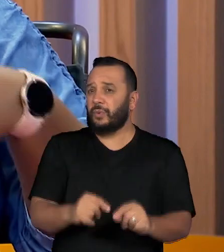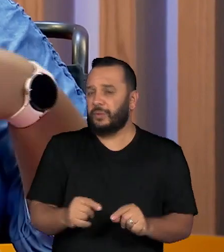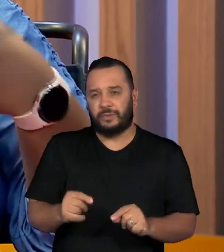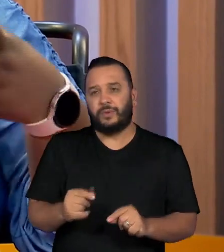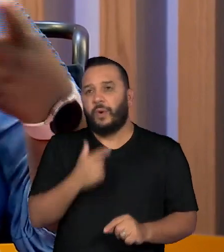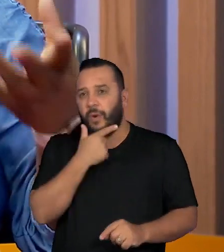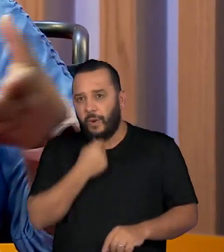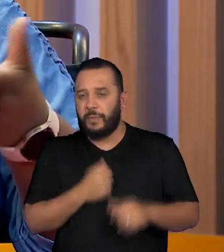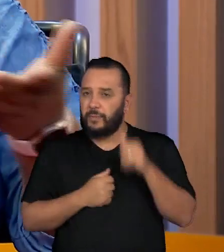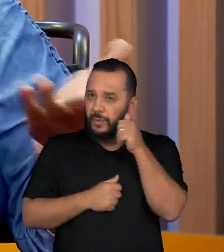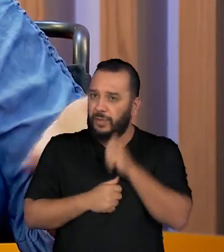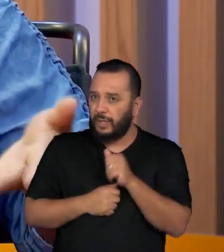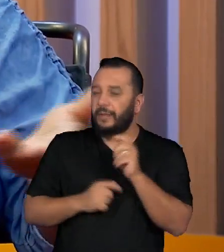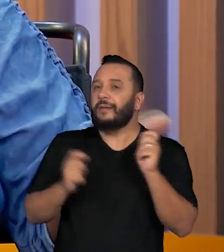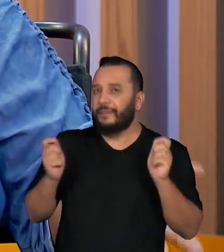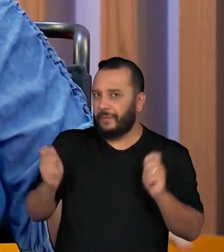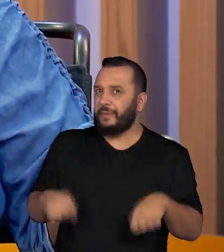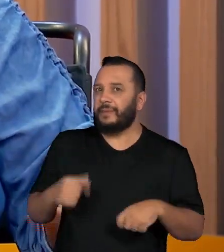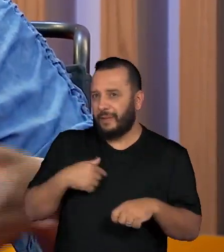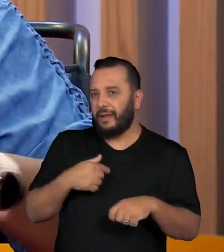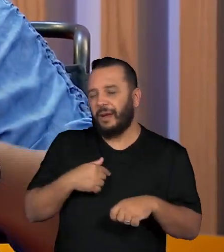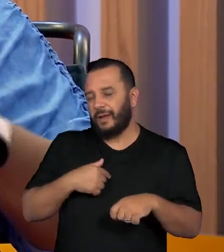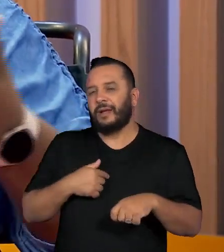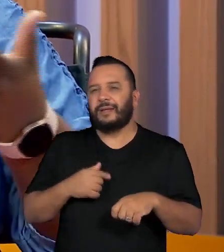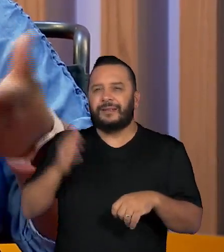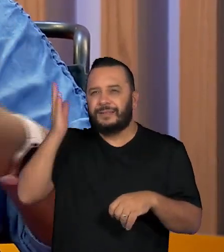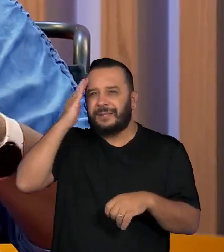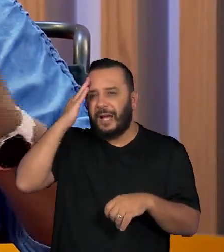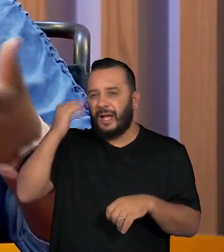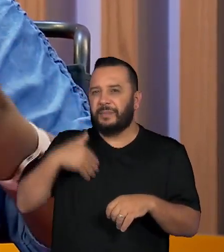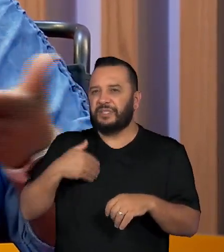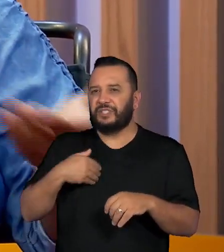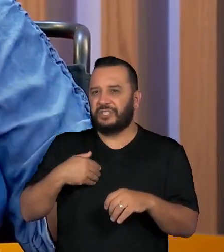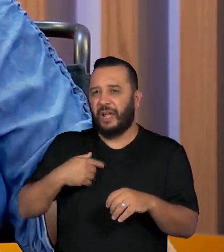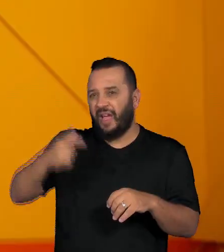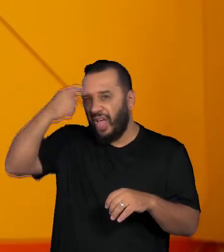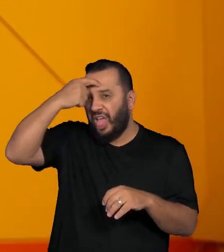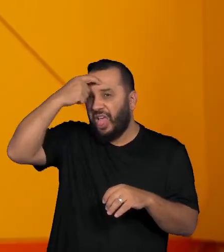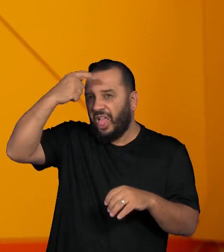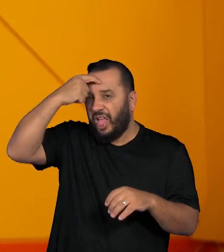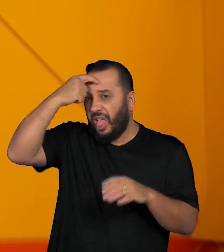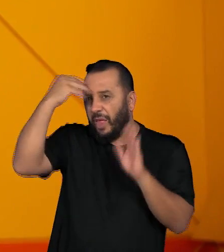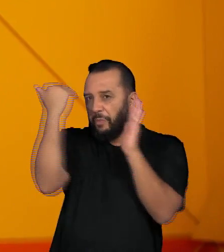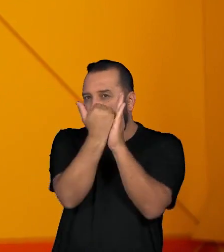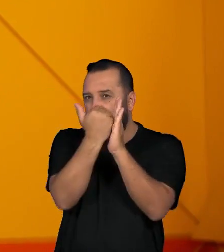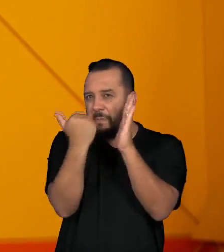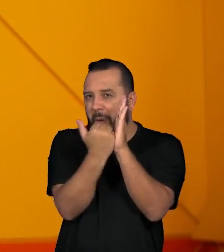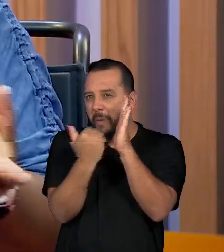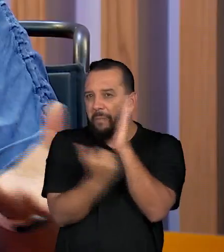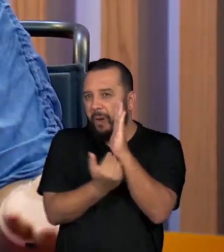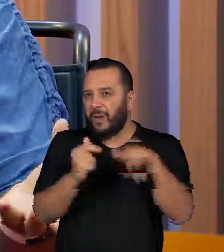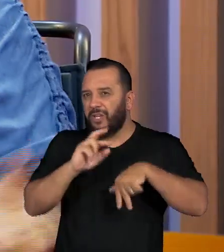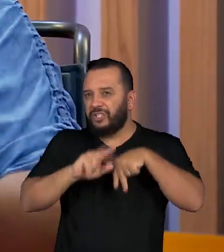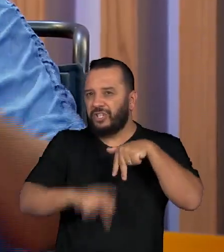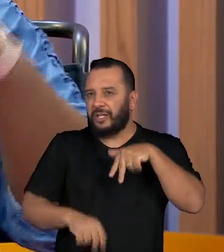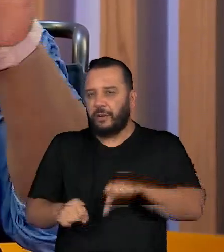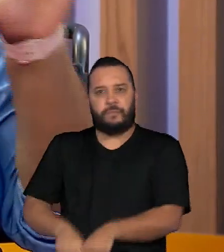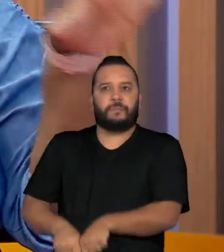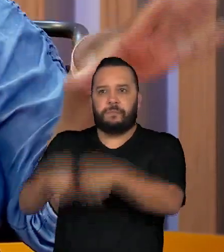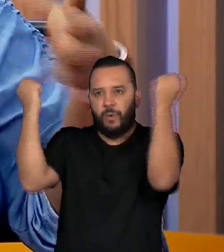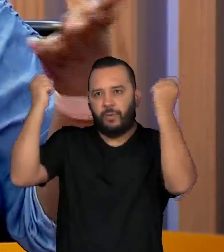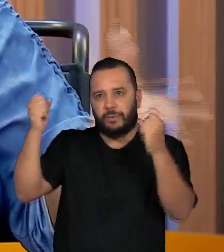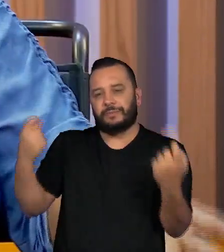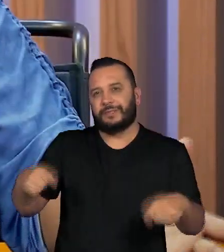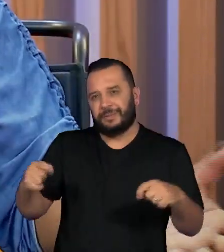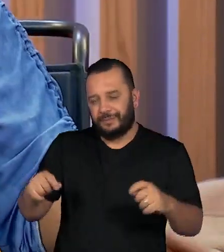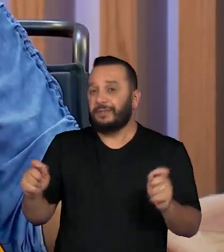A gente pode quebrar estereótipos de gênero, a gente pode quebrar estereótipos raciais. Então, só para a gente fazer um resumo aqui, porque senão a gente poderia